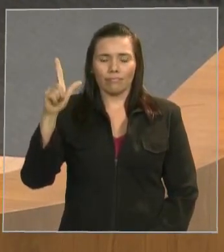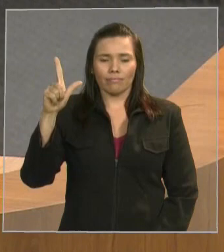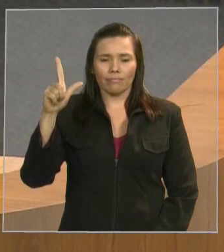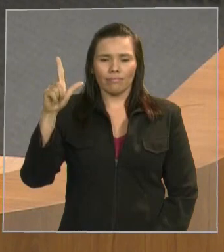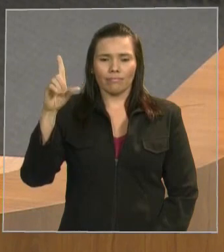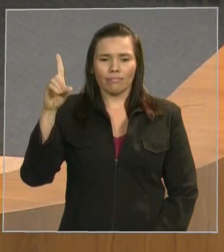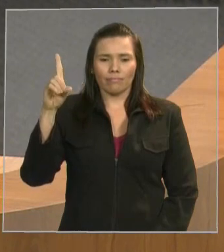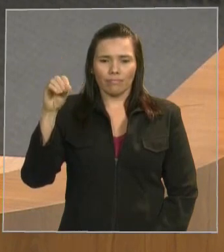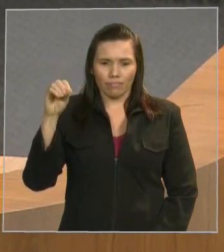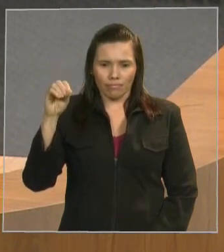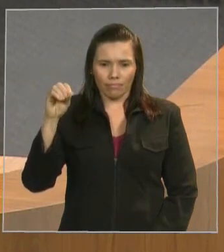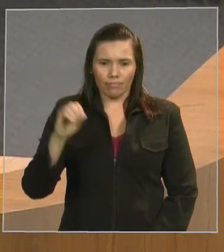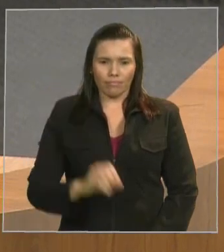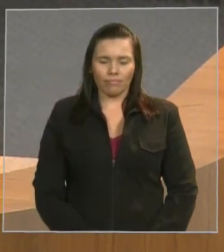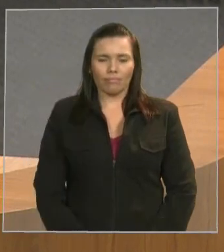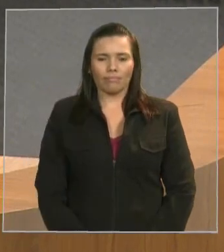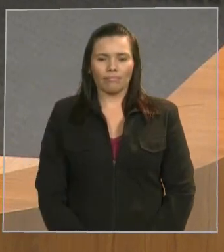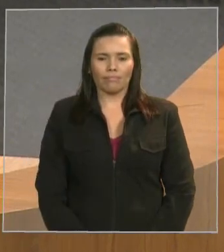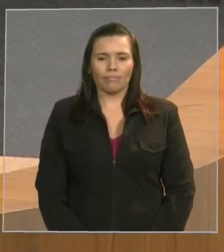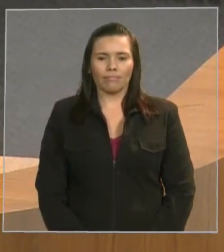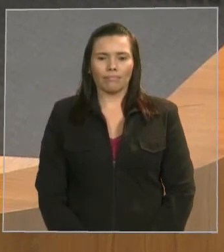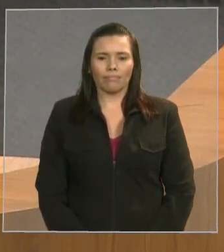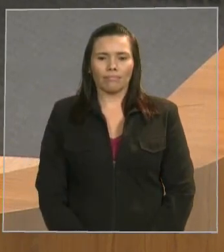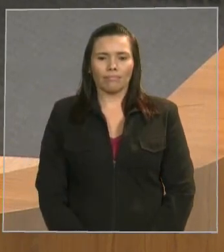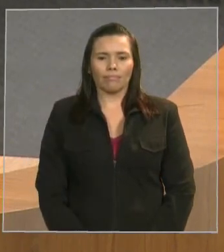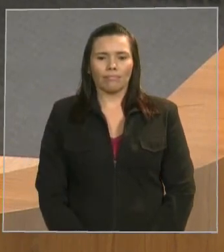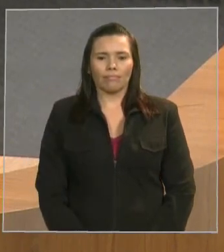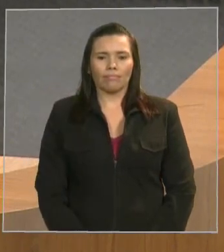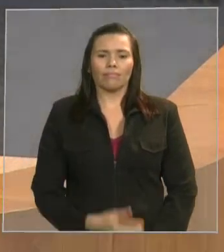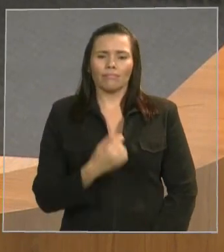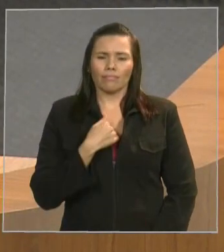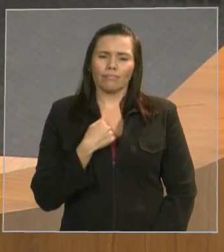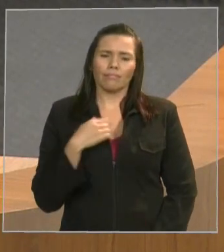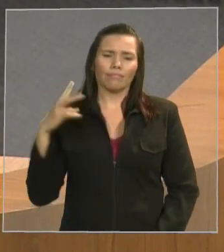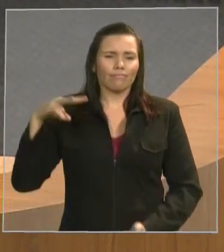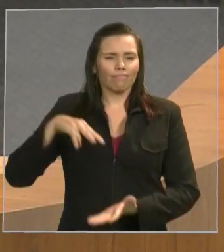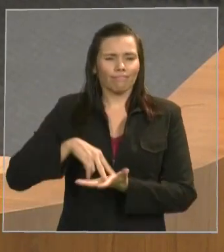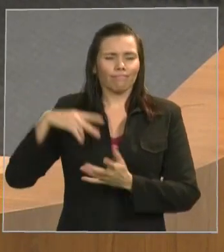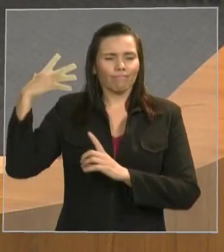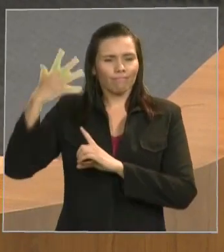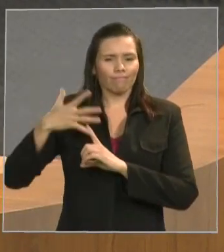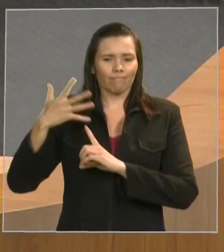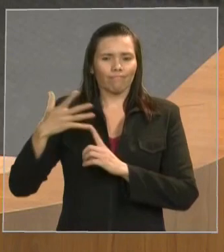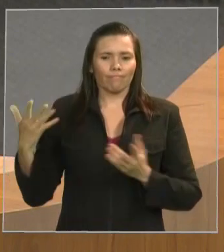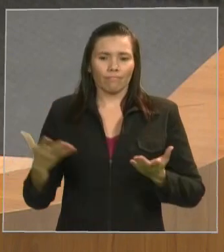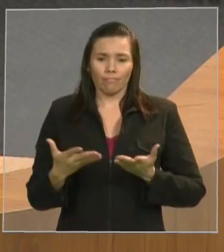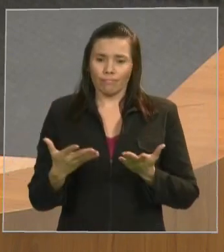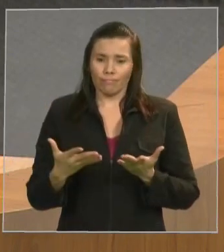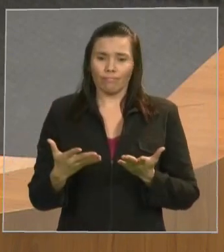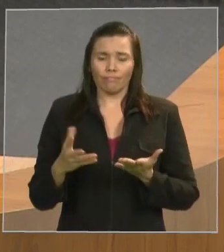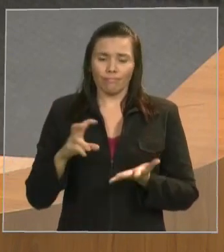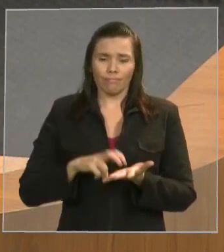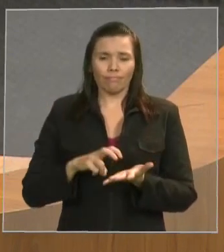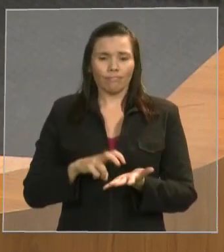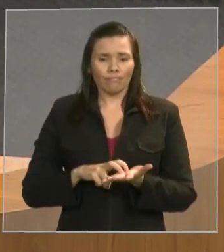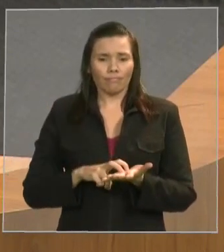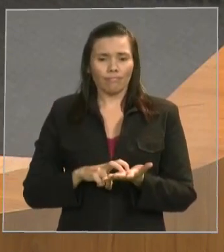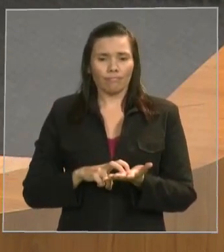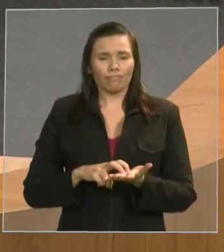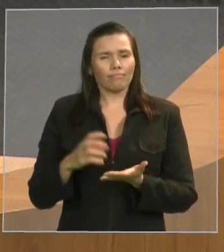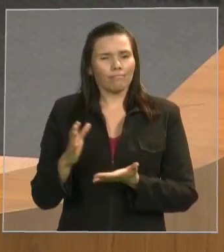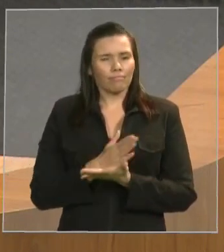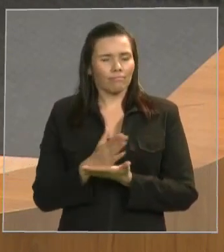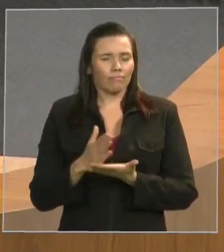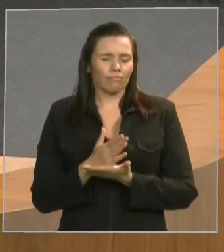deputado. Mas eu vim a esta tribuna aqui hoje, pela manhã, alguns colegas aqui da casa